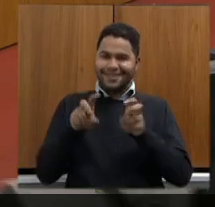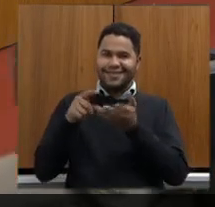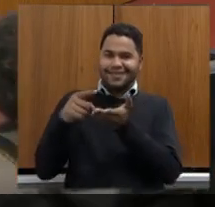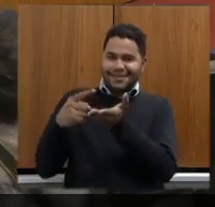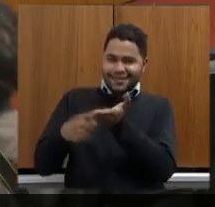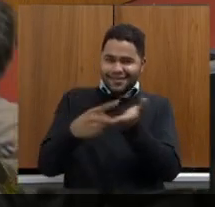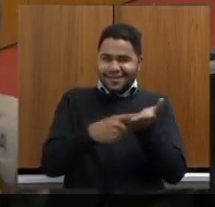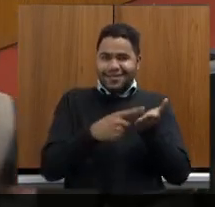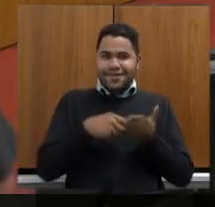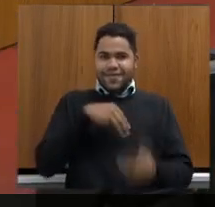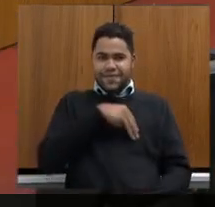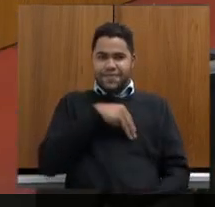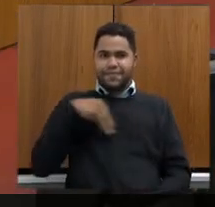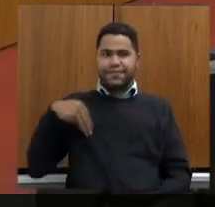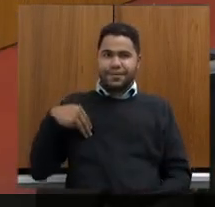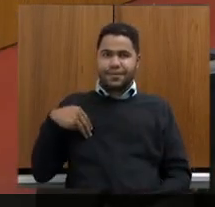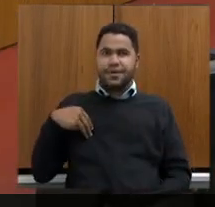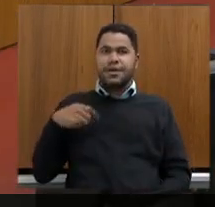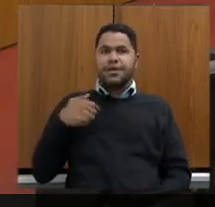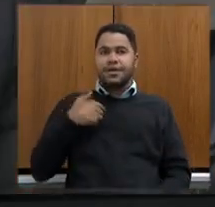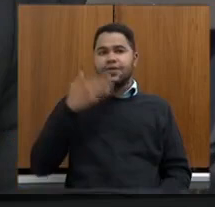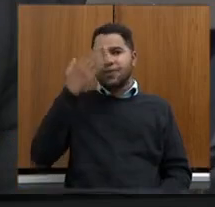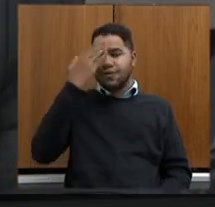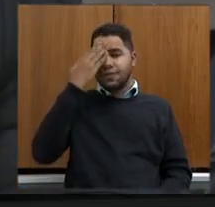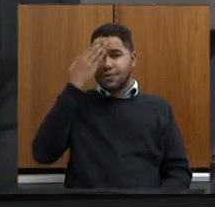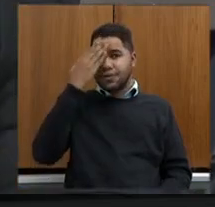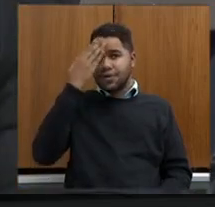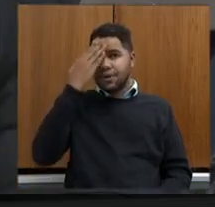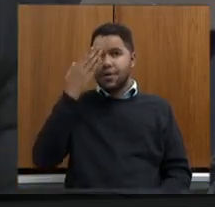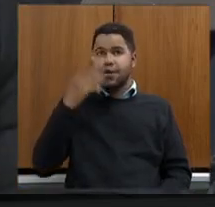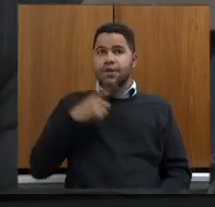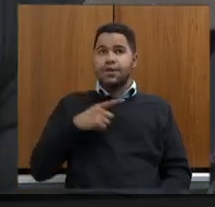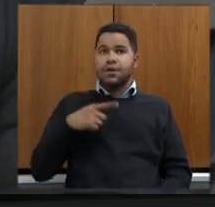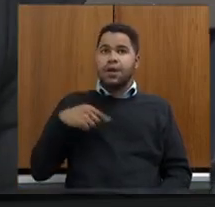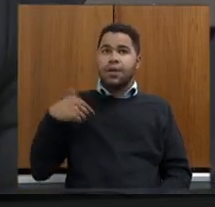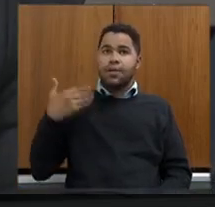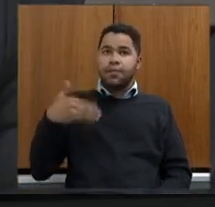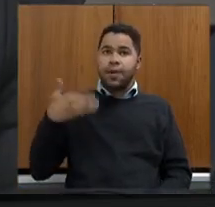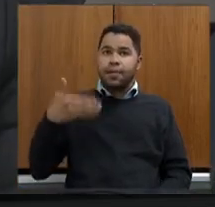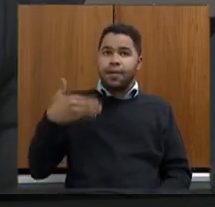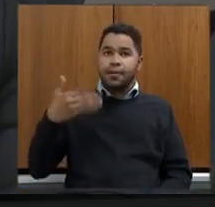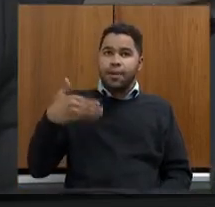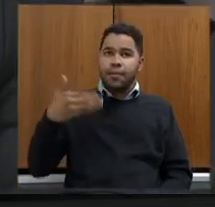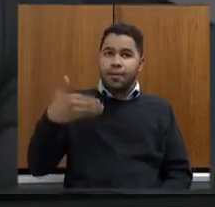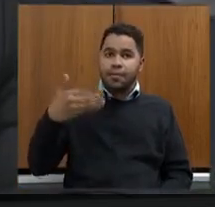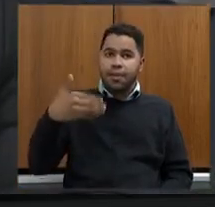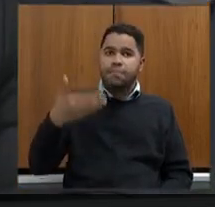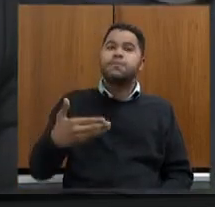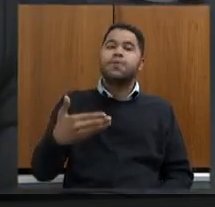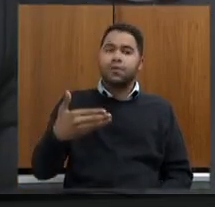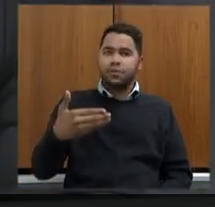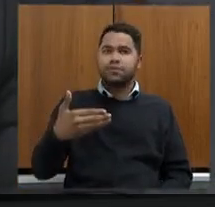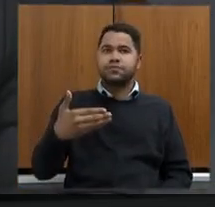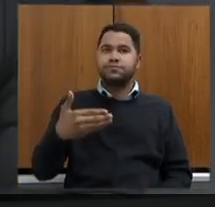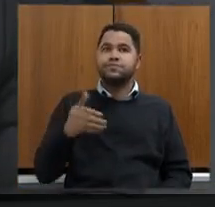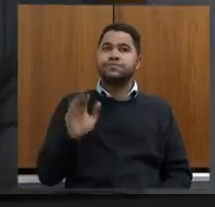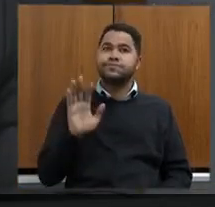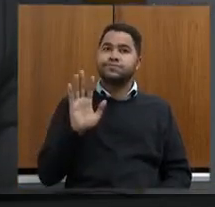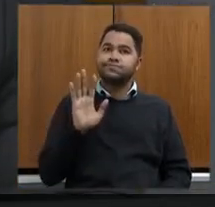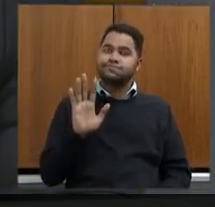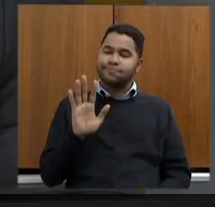de Mariana eu sei que é um acordo que tem sido construído a várias mãos é